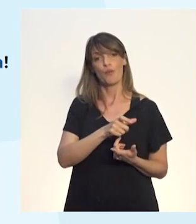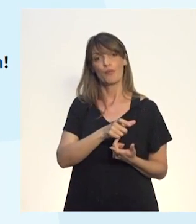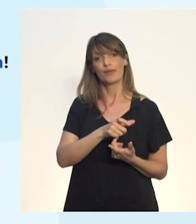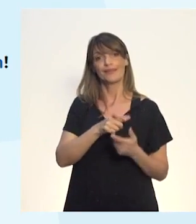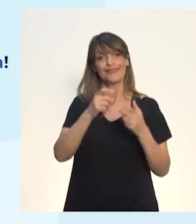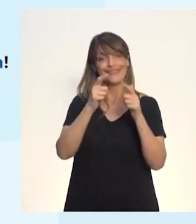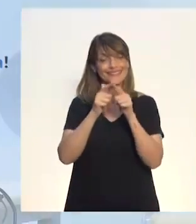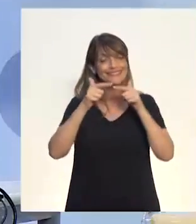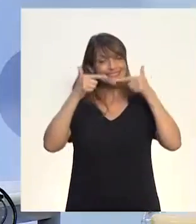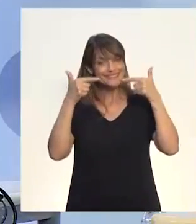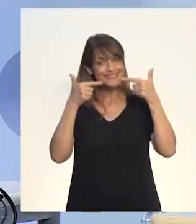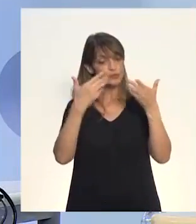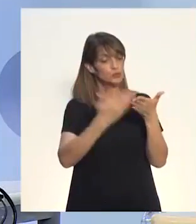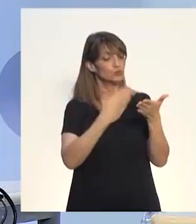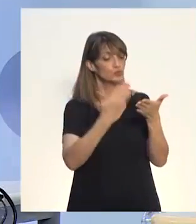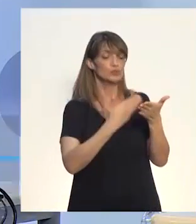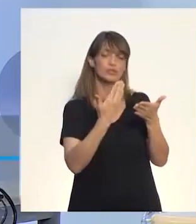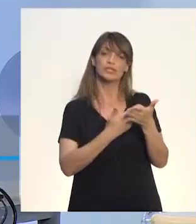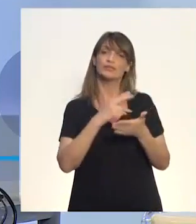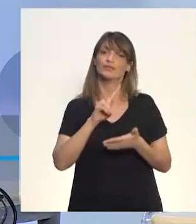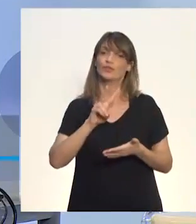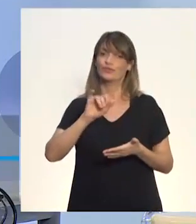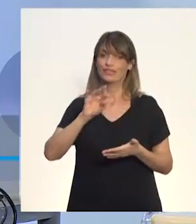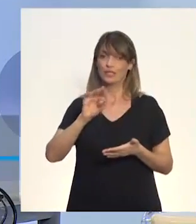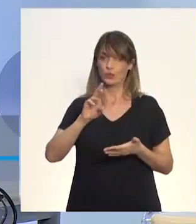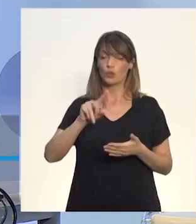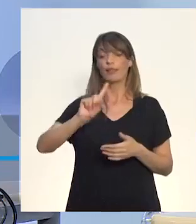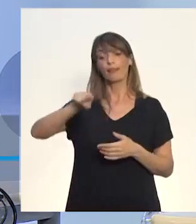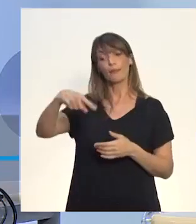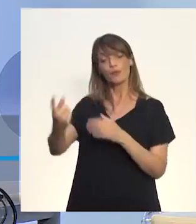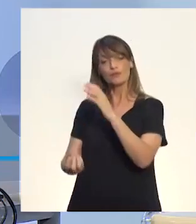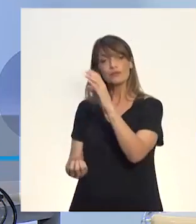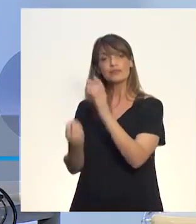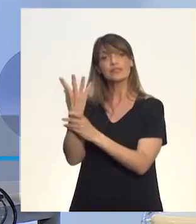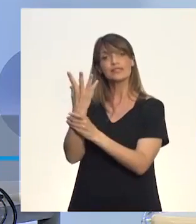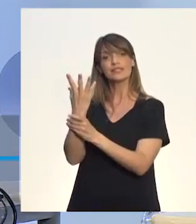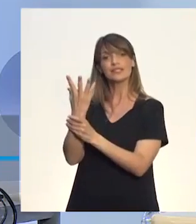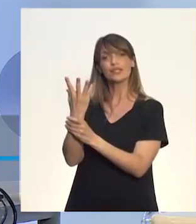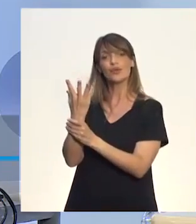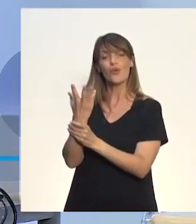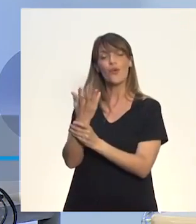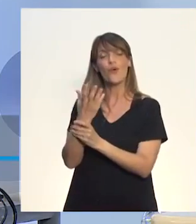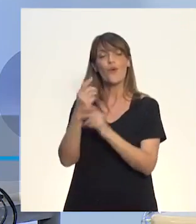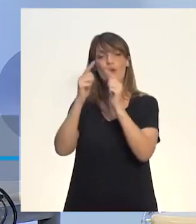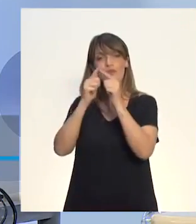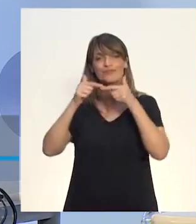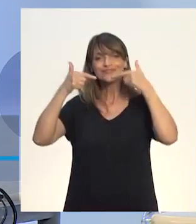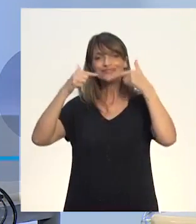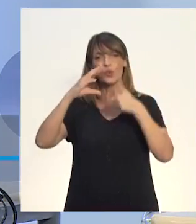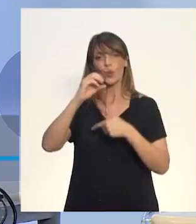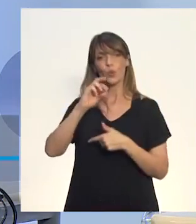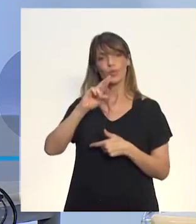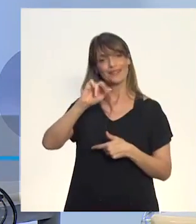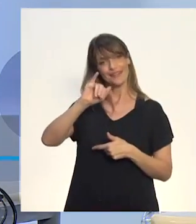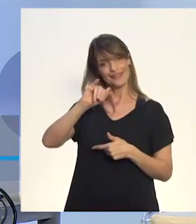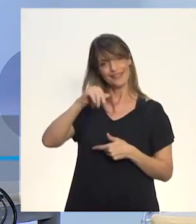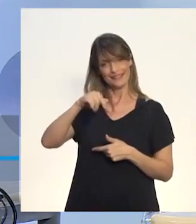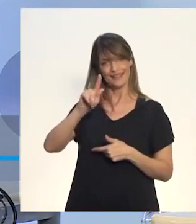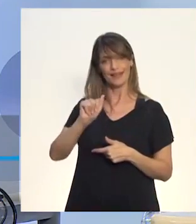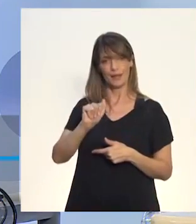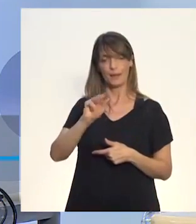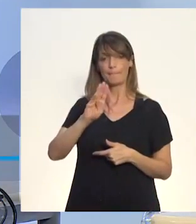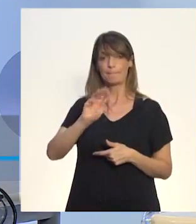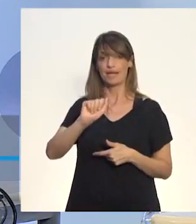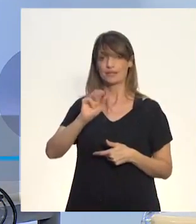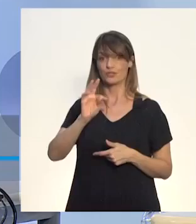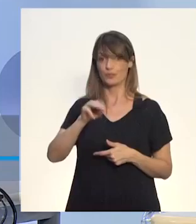na obra aí do Victor Hugo, para quem tiver curiosidade, né, de ir atrás dessa referência. E o Victor Hugo, ele